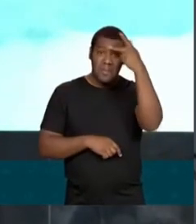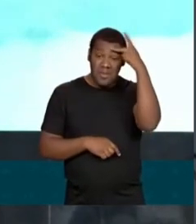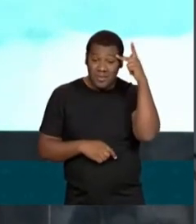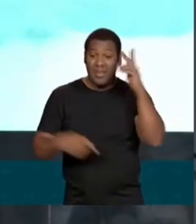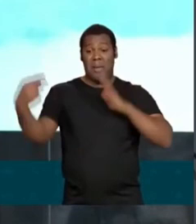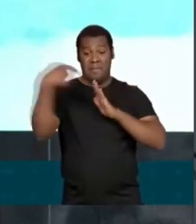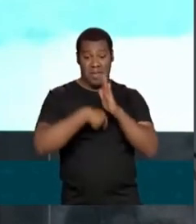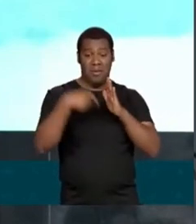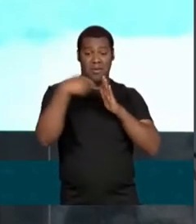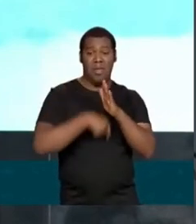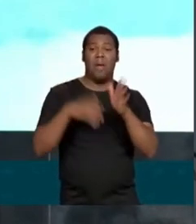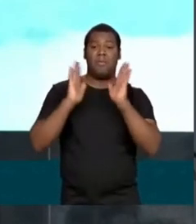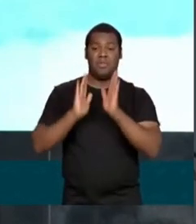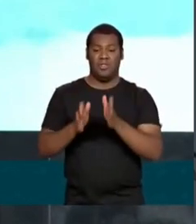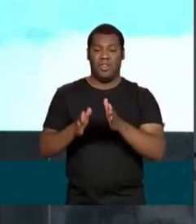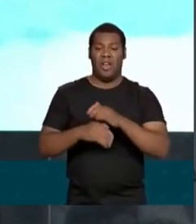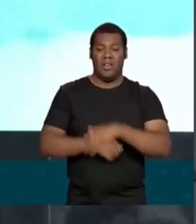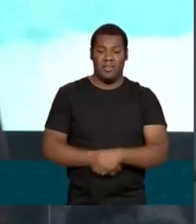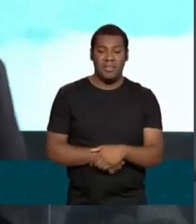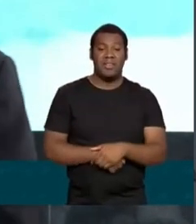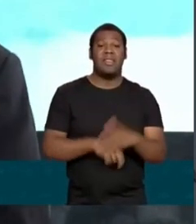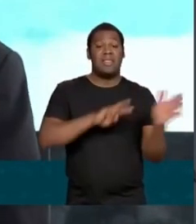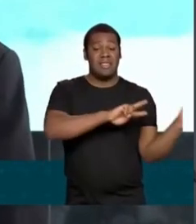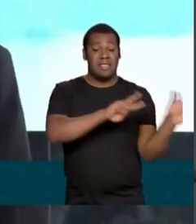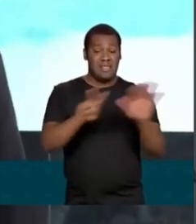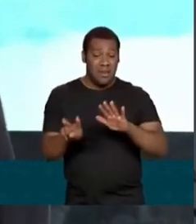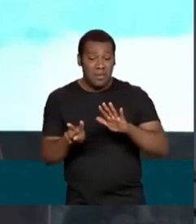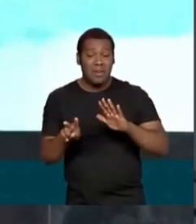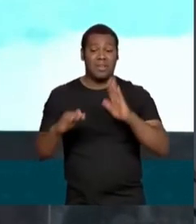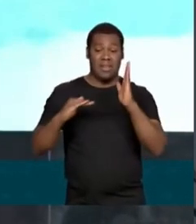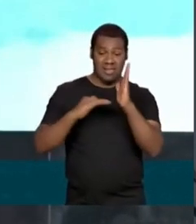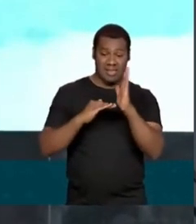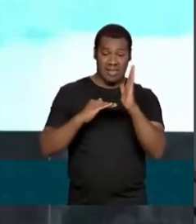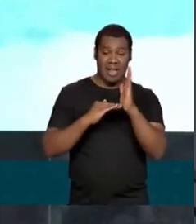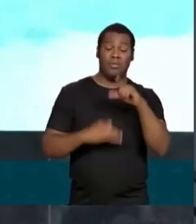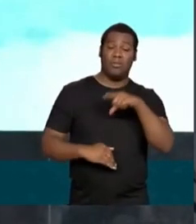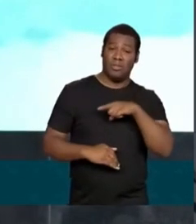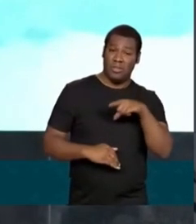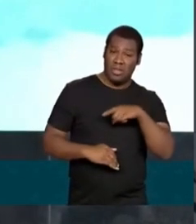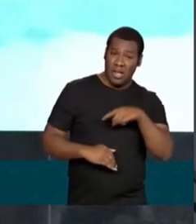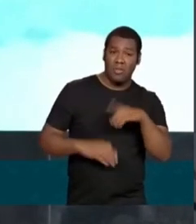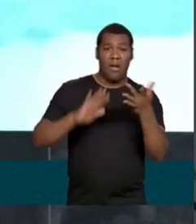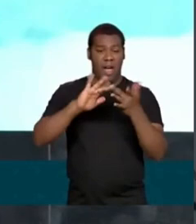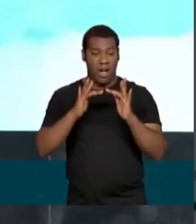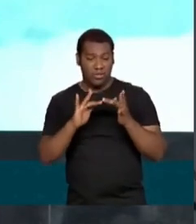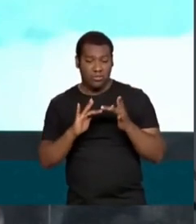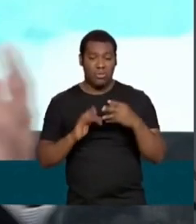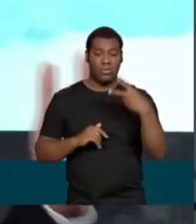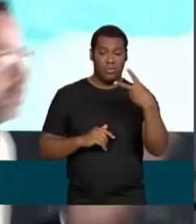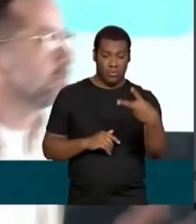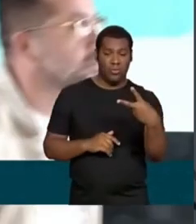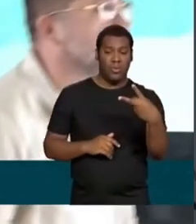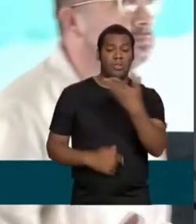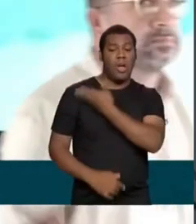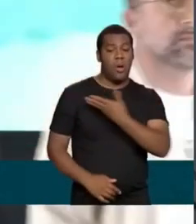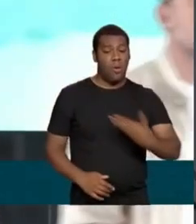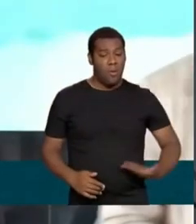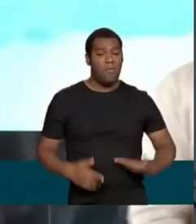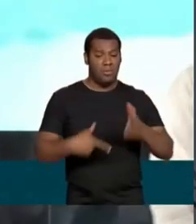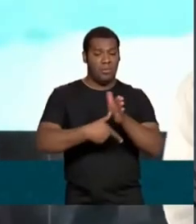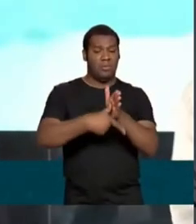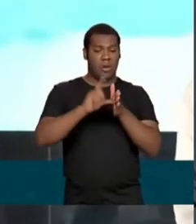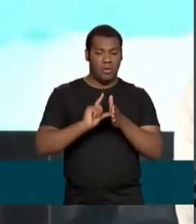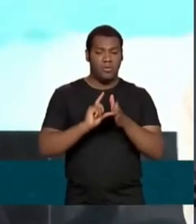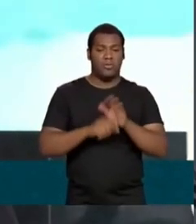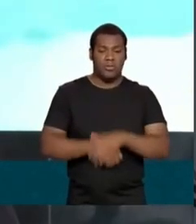sobre isso nessa semana no senado tá tramitando Duas Medidas Provisórias que são do governo anterior